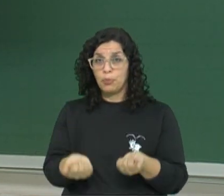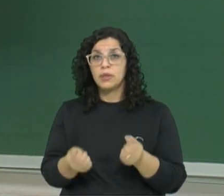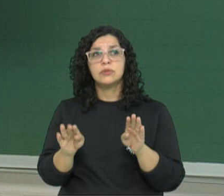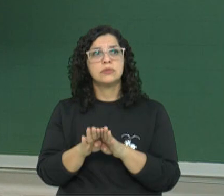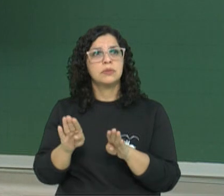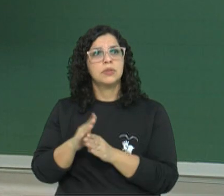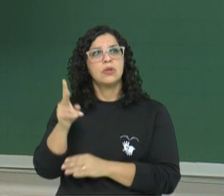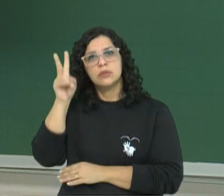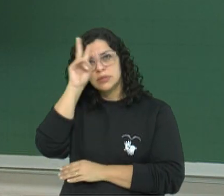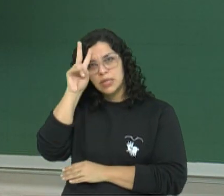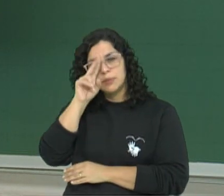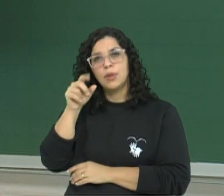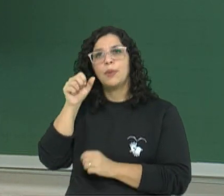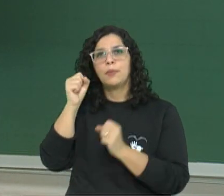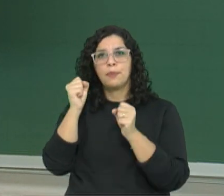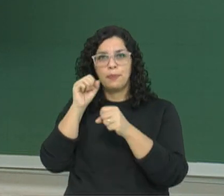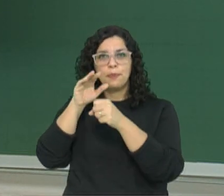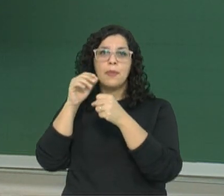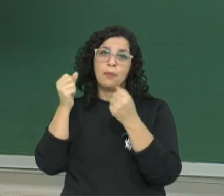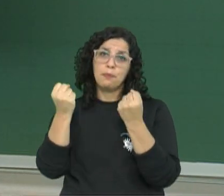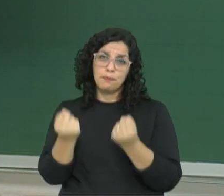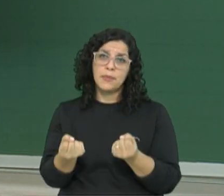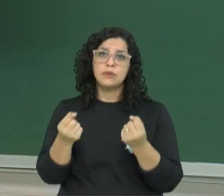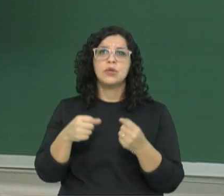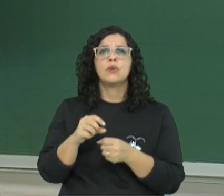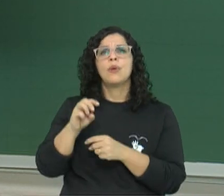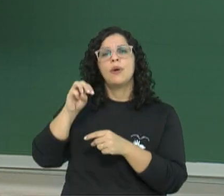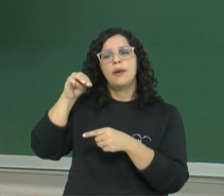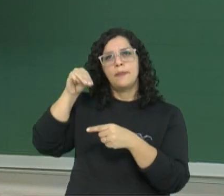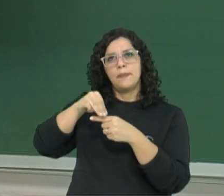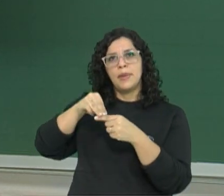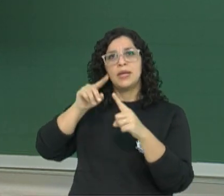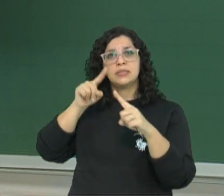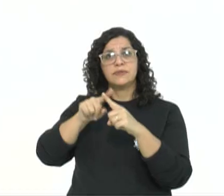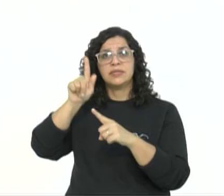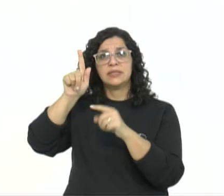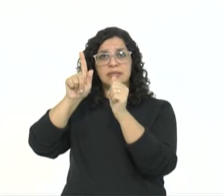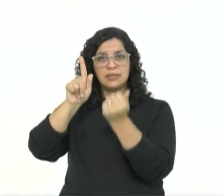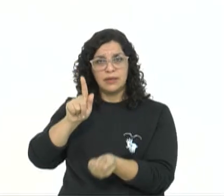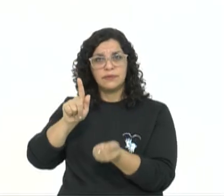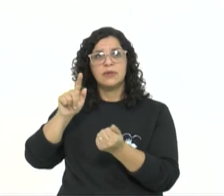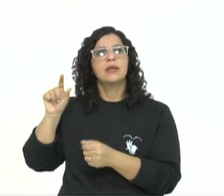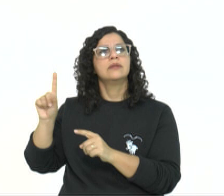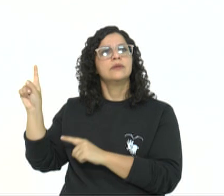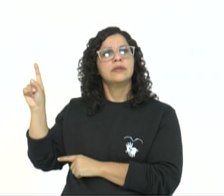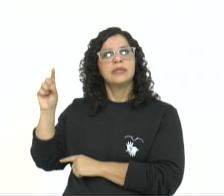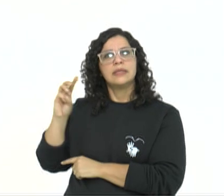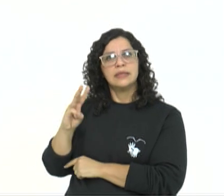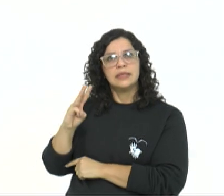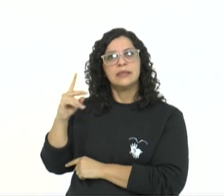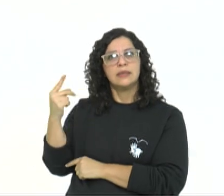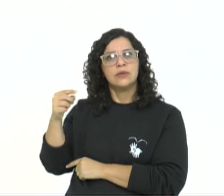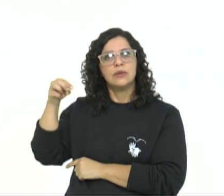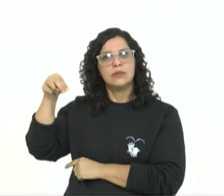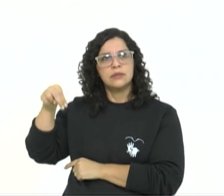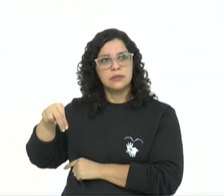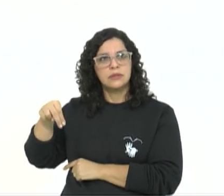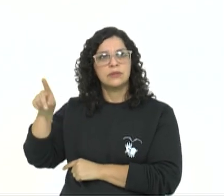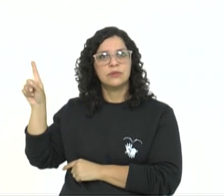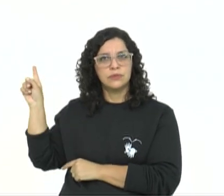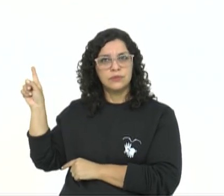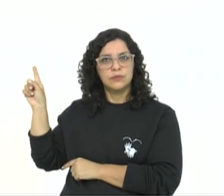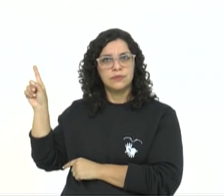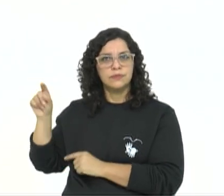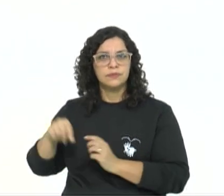né? A gente lembra lá que peso é massa vezes a gravidade. Vou pegar 3,2 vezes 10 da gravidade. Eu tenho que a força, que é igual ao peso do tijolo,